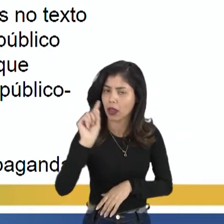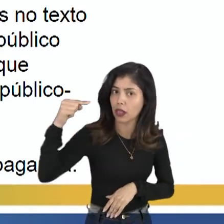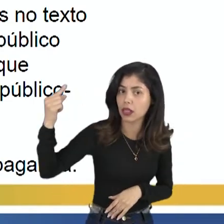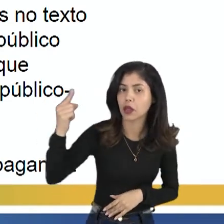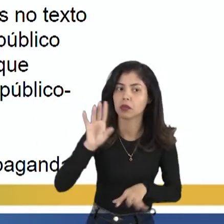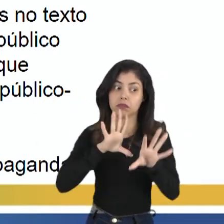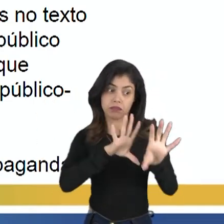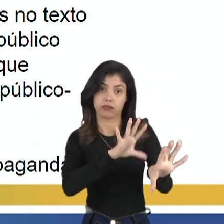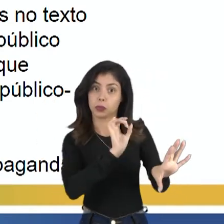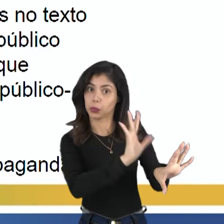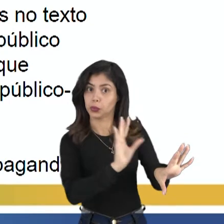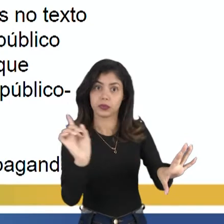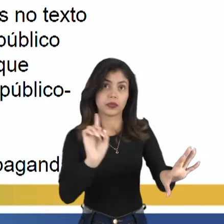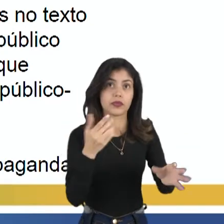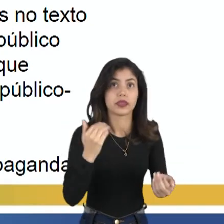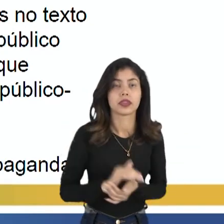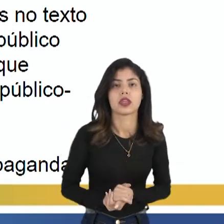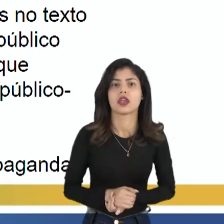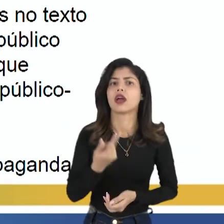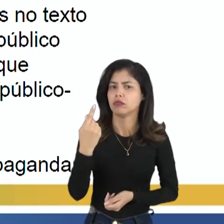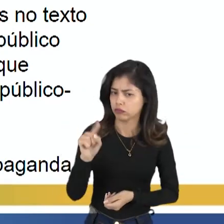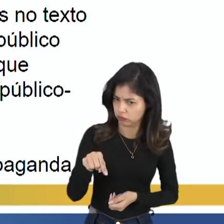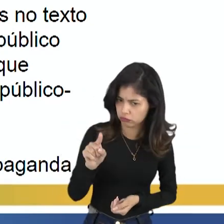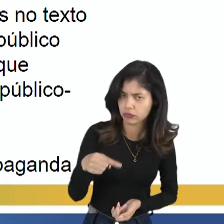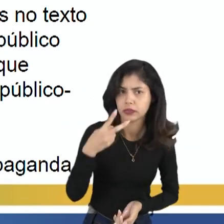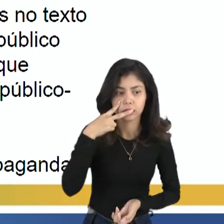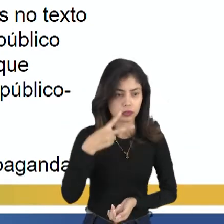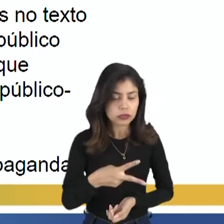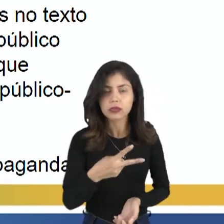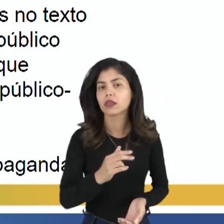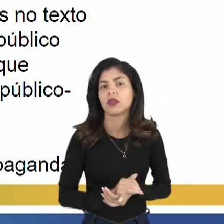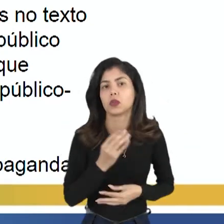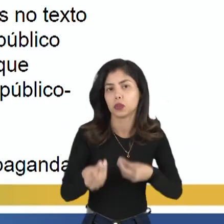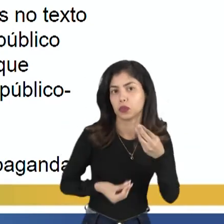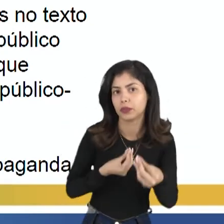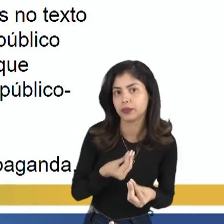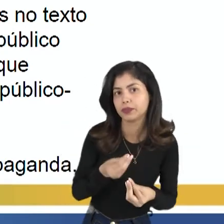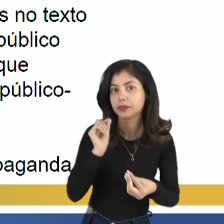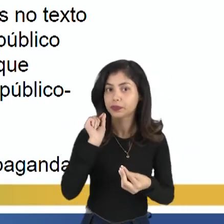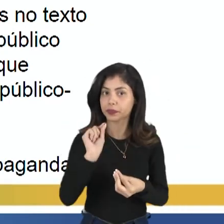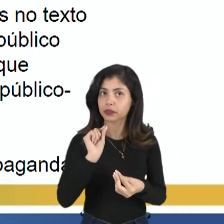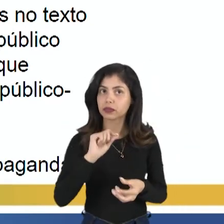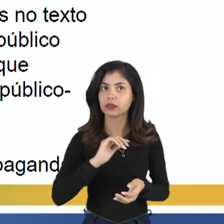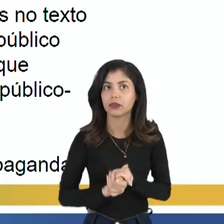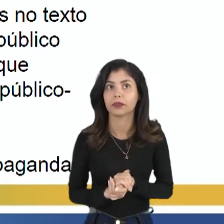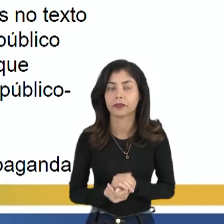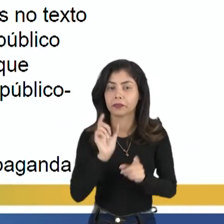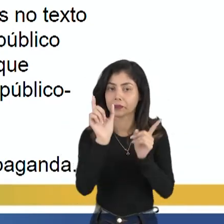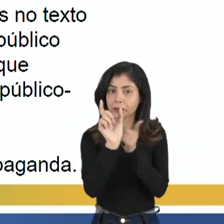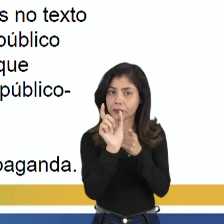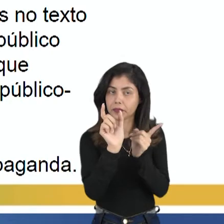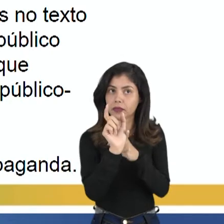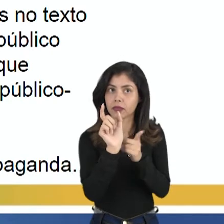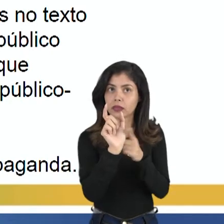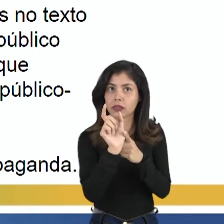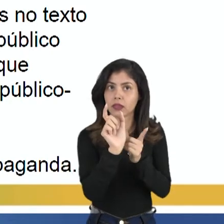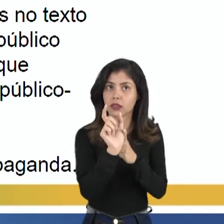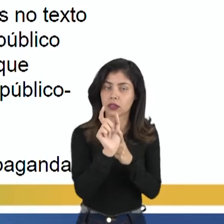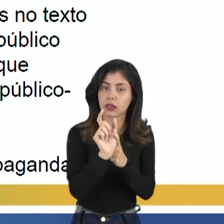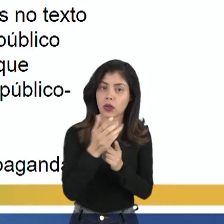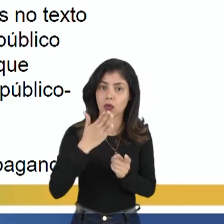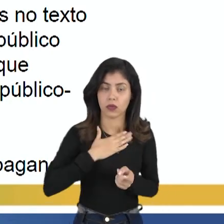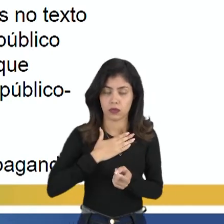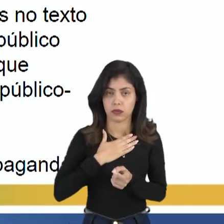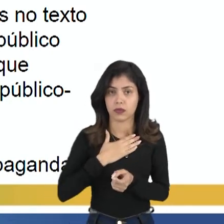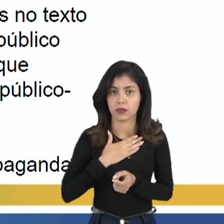lá por acaso, estão propositalmente de uma forma que são palavras que